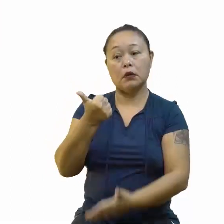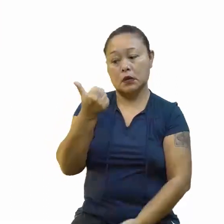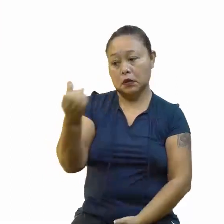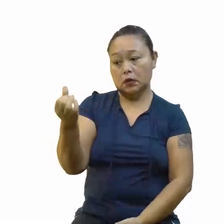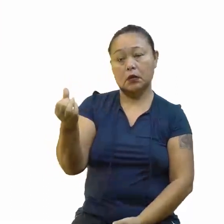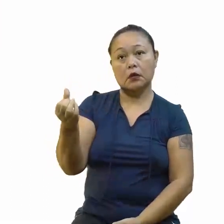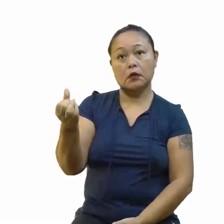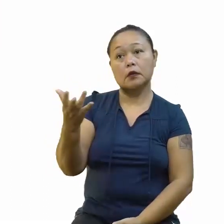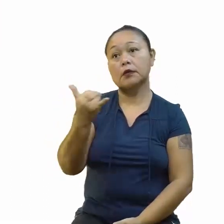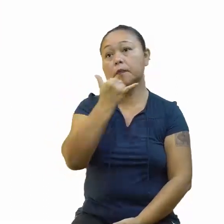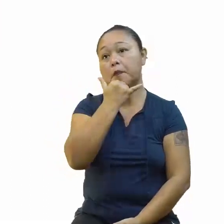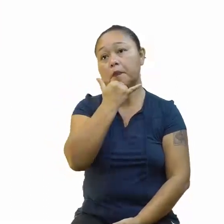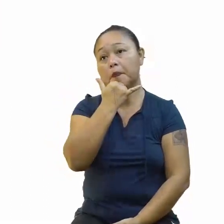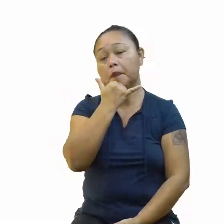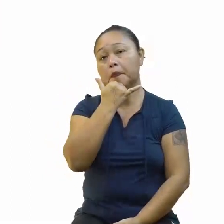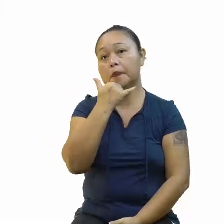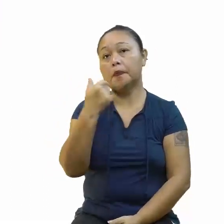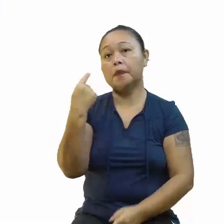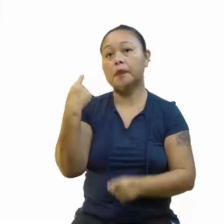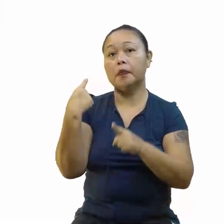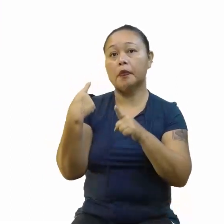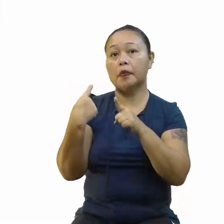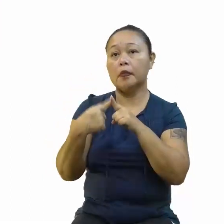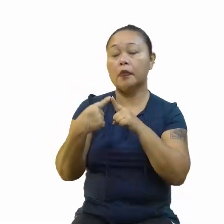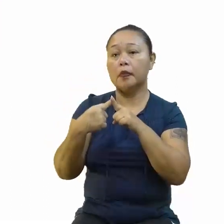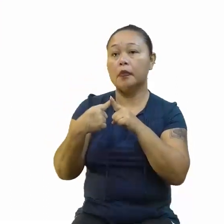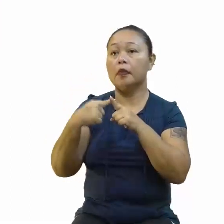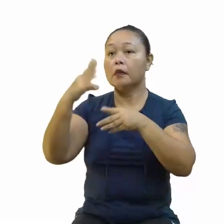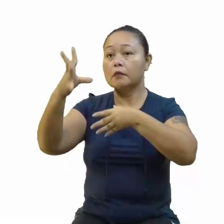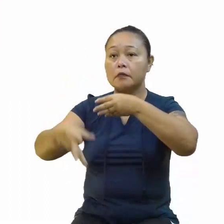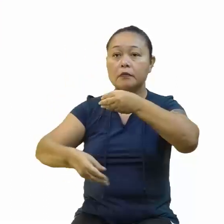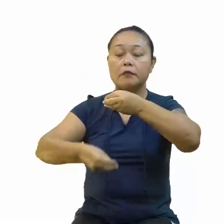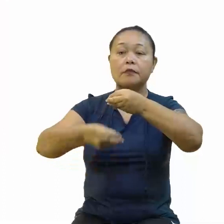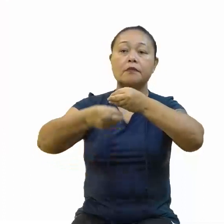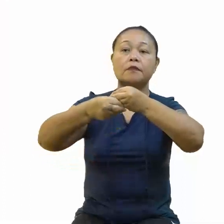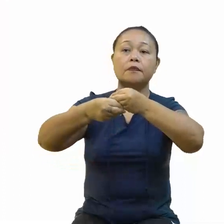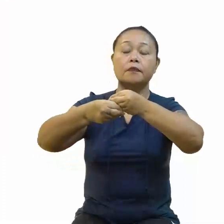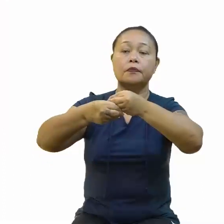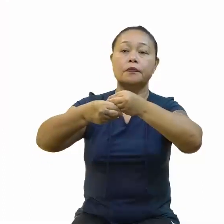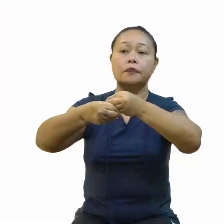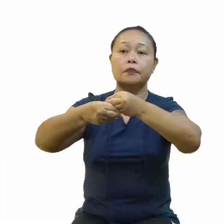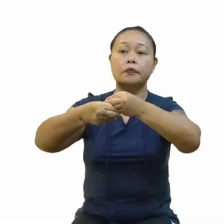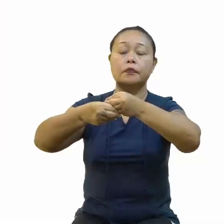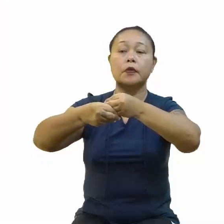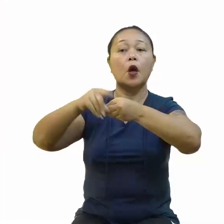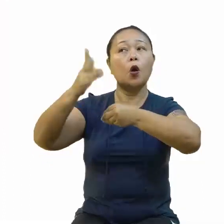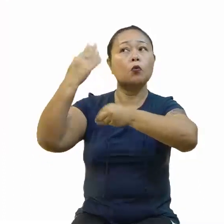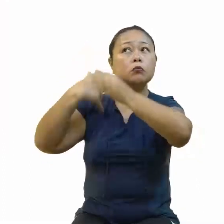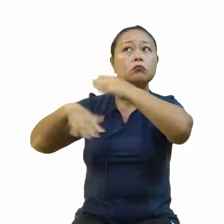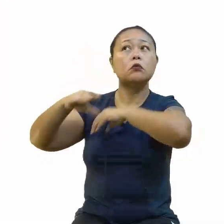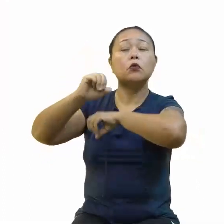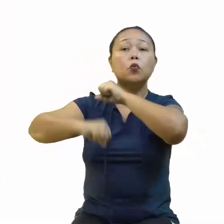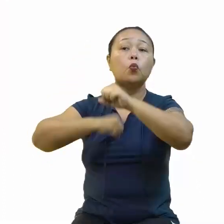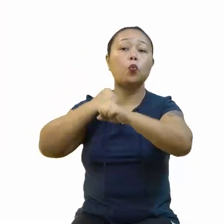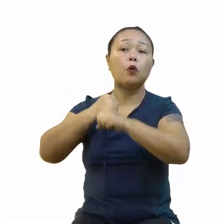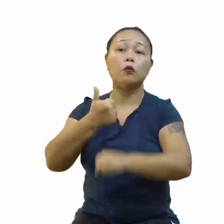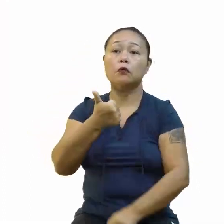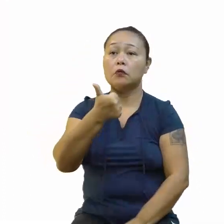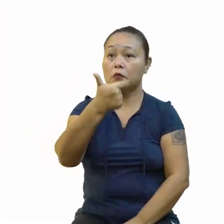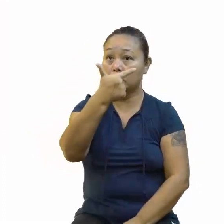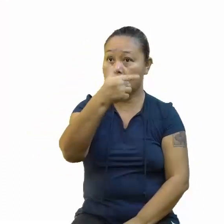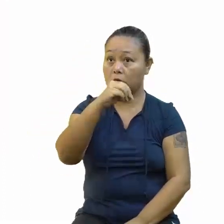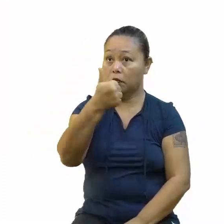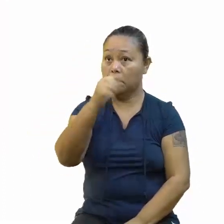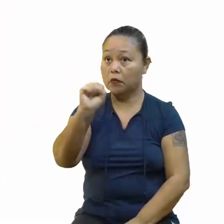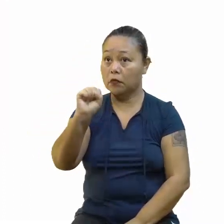16, por conta que foi um anexo produzido no ano de 2018. Então, você considera